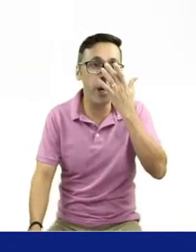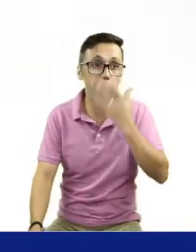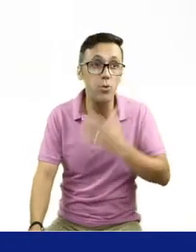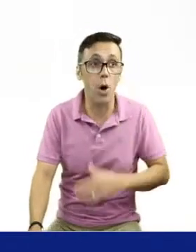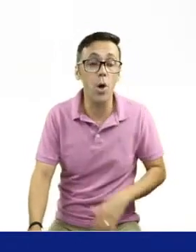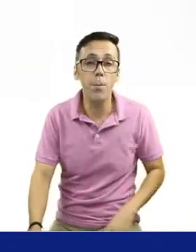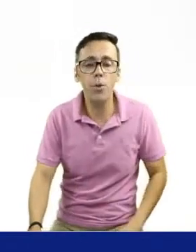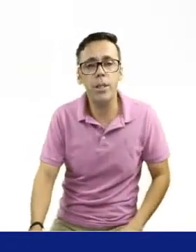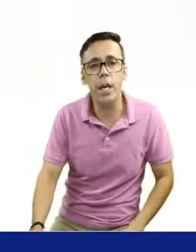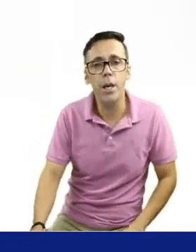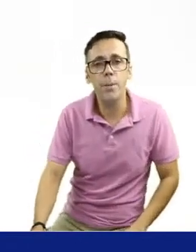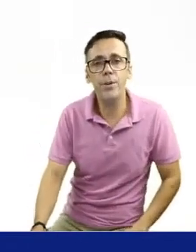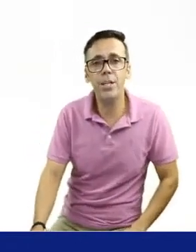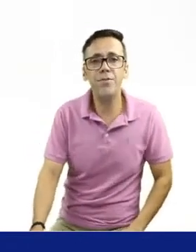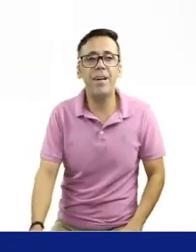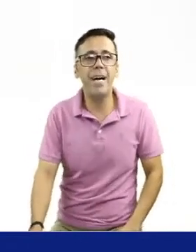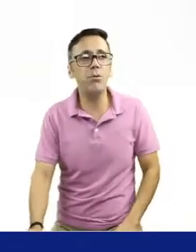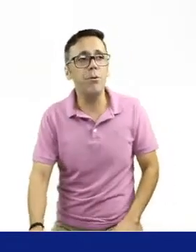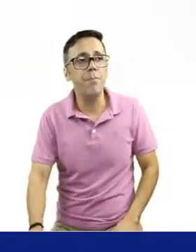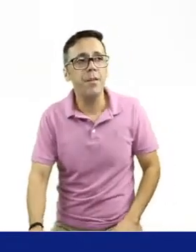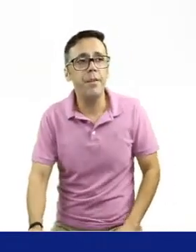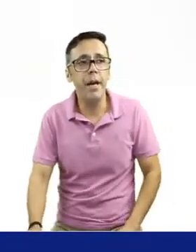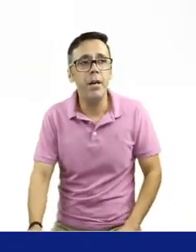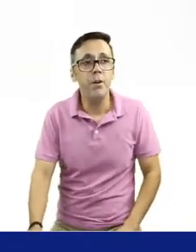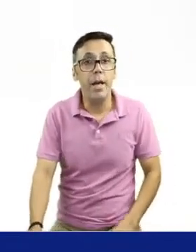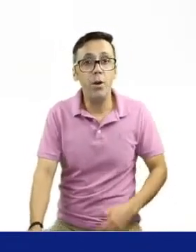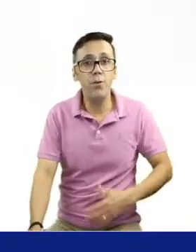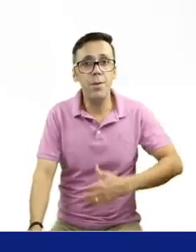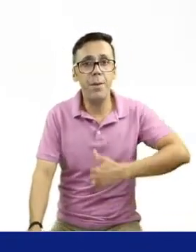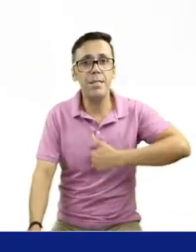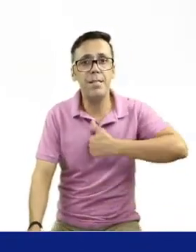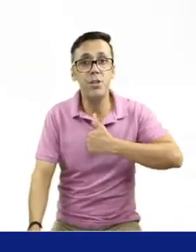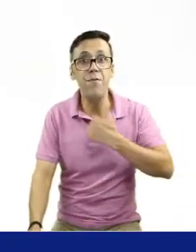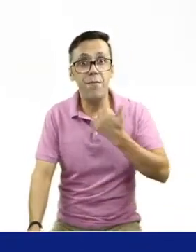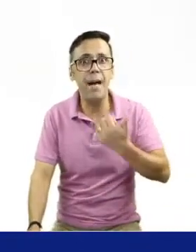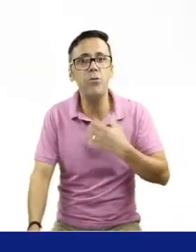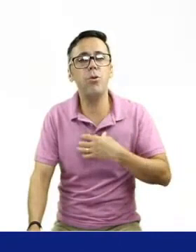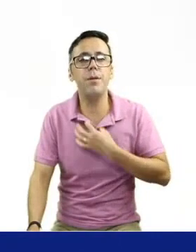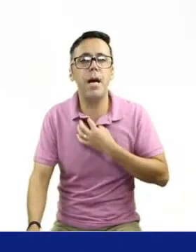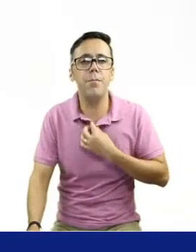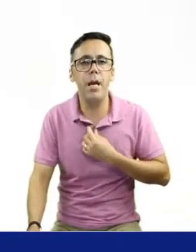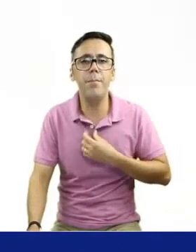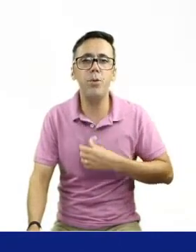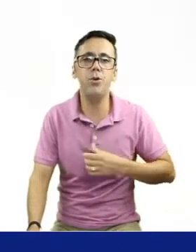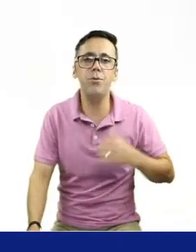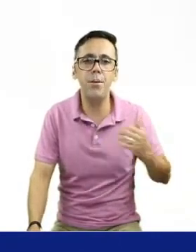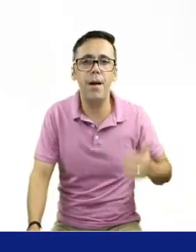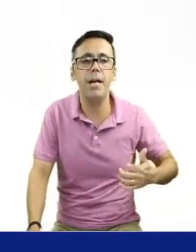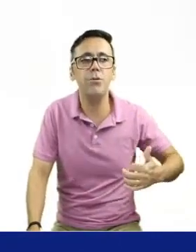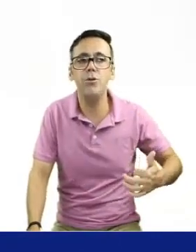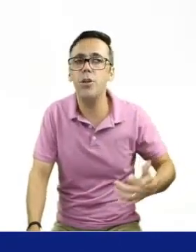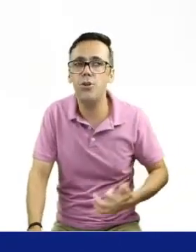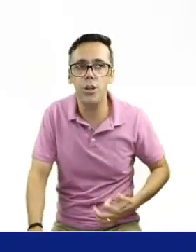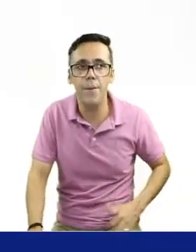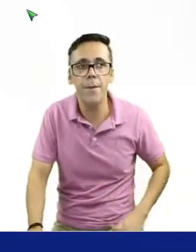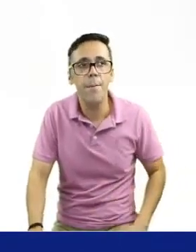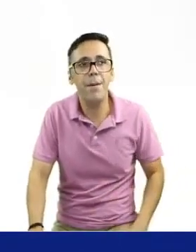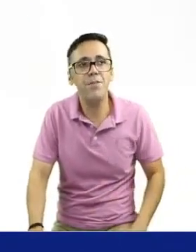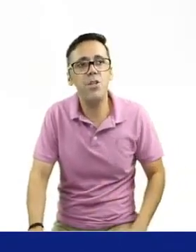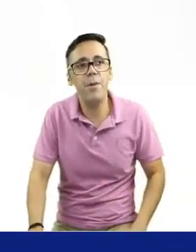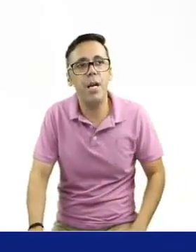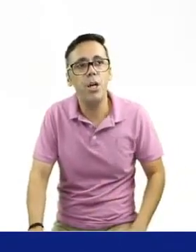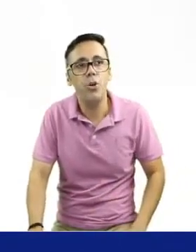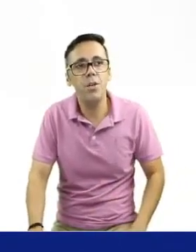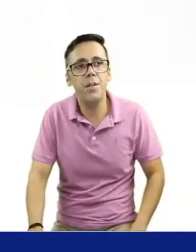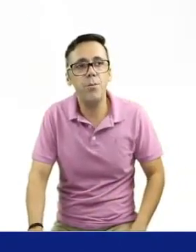Não é pessoal porque porque de Fato né é o que você a dominar bem para o seu trabalho do dia a dia